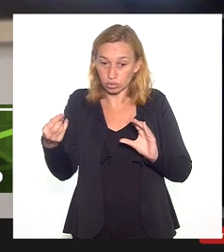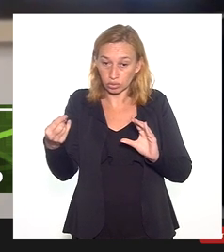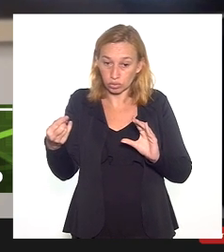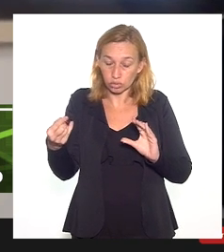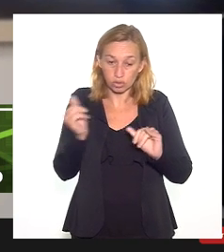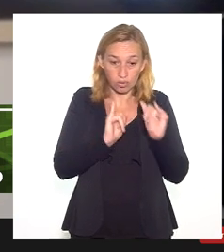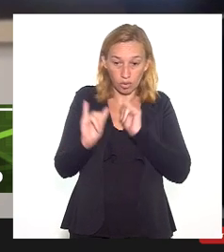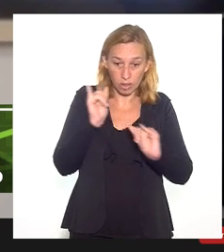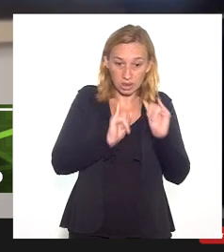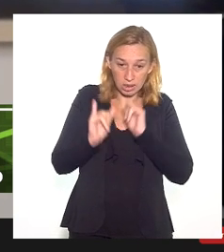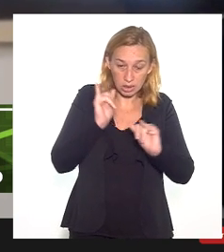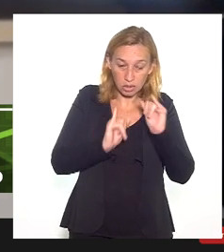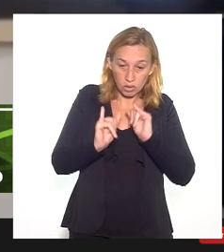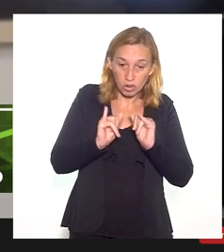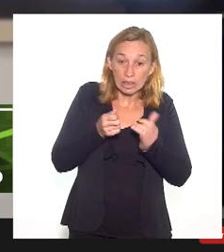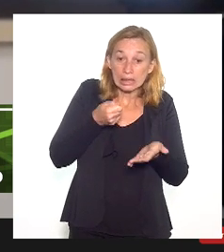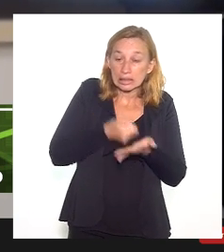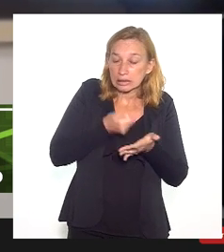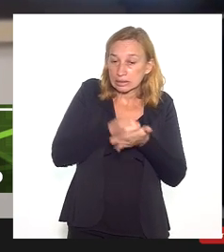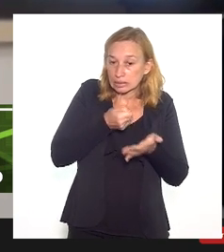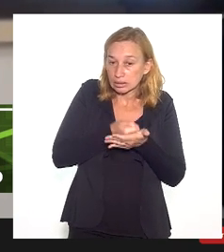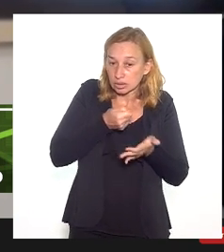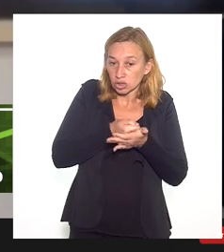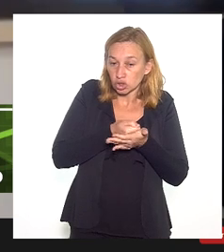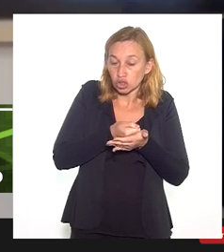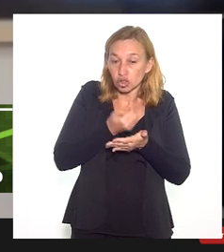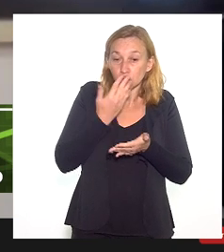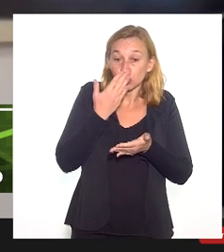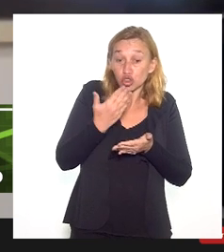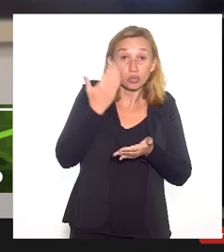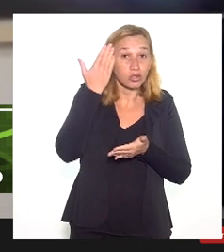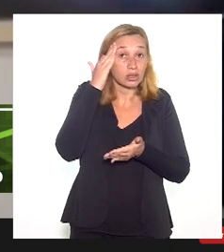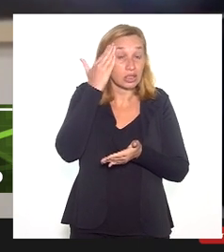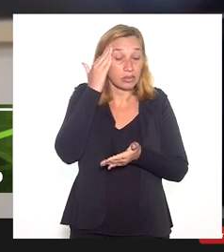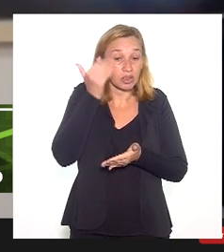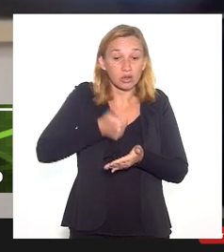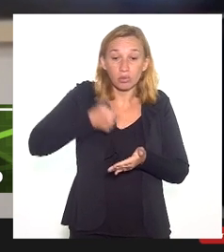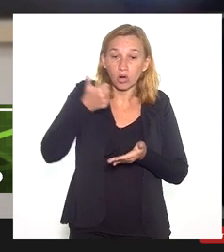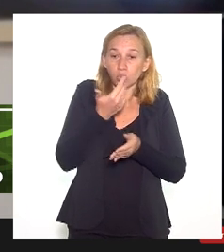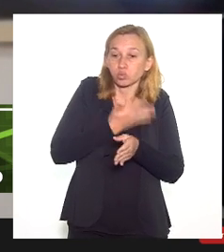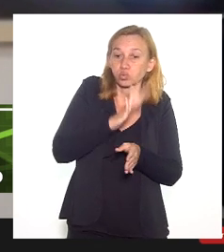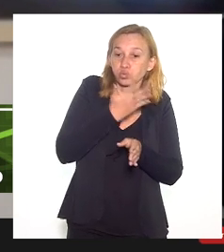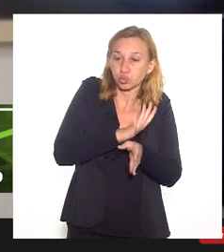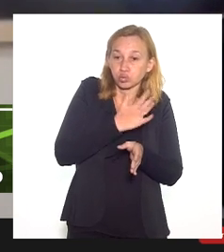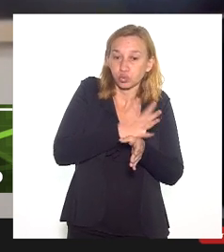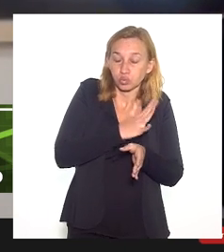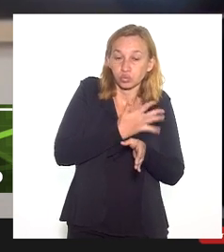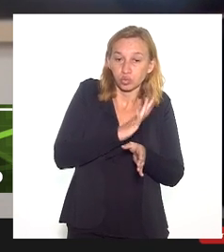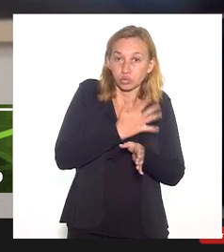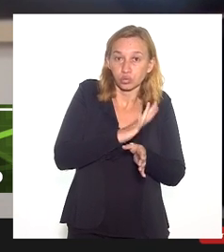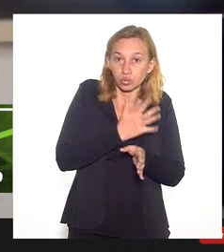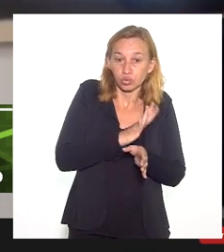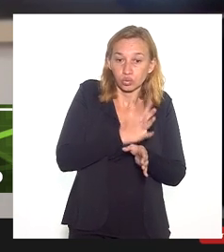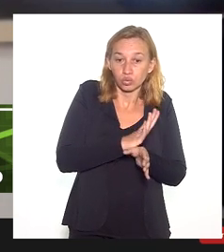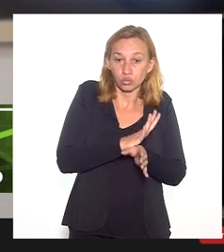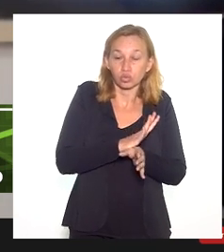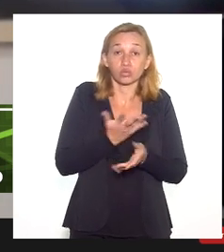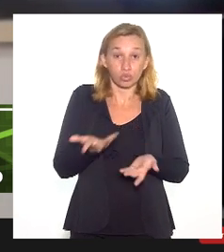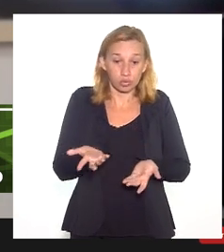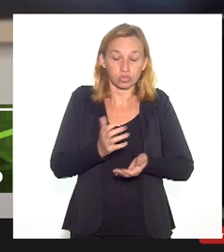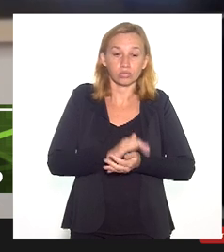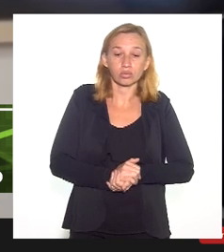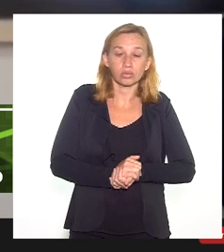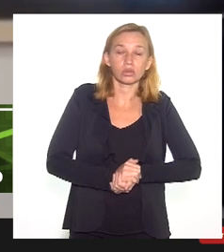formação. Ele exige um determinado tipo de entendimento, de treinamento e de recriação